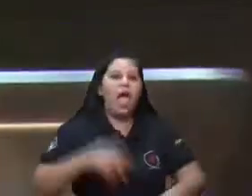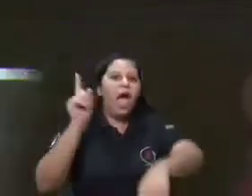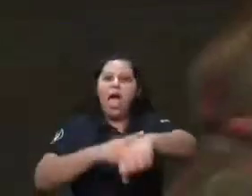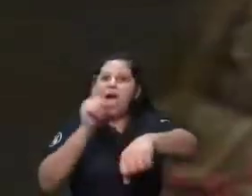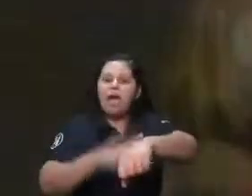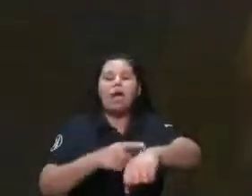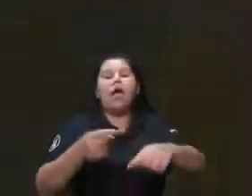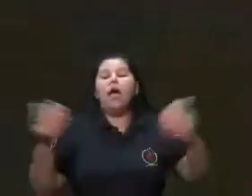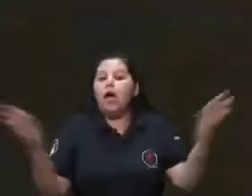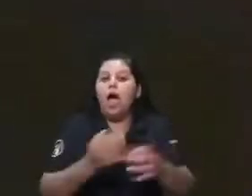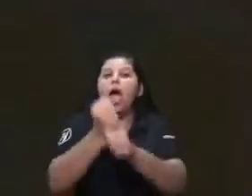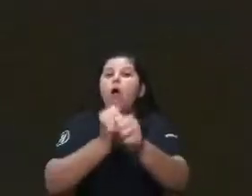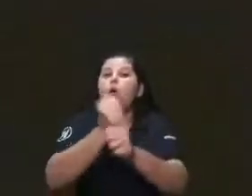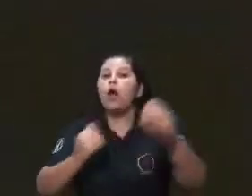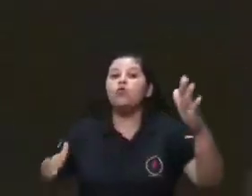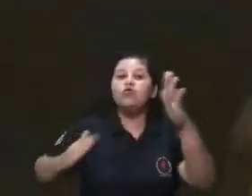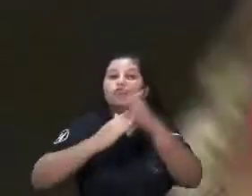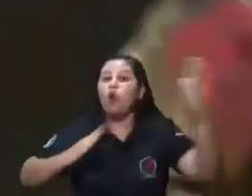é vigília para romper.